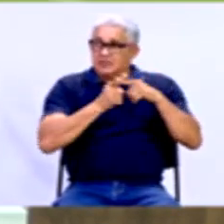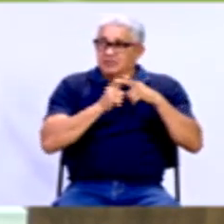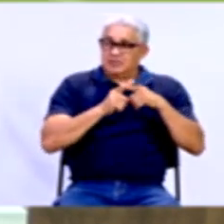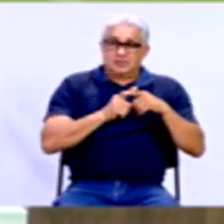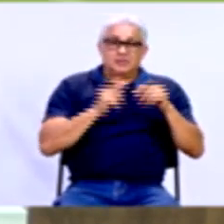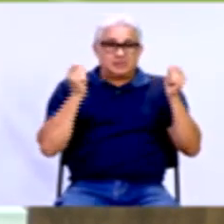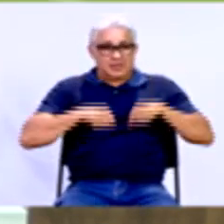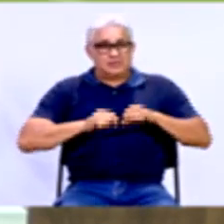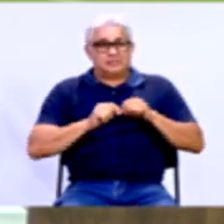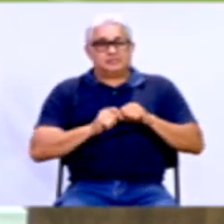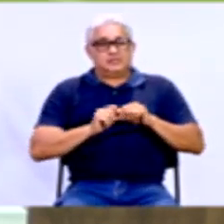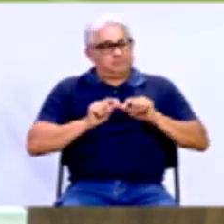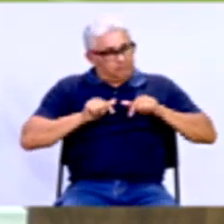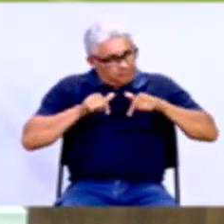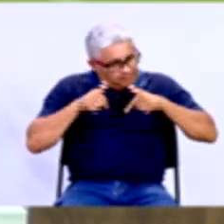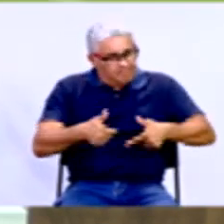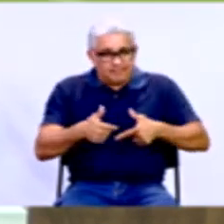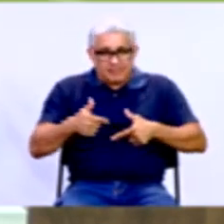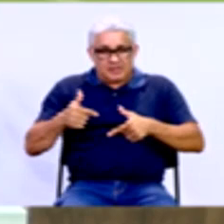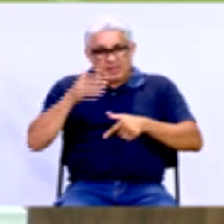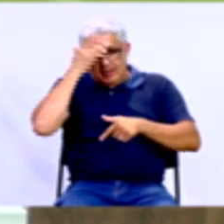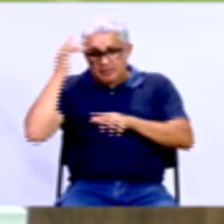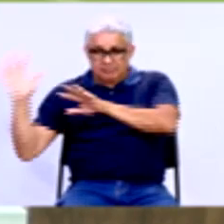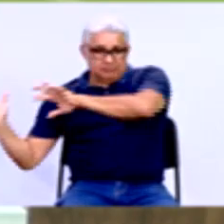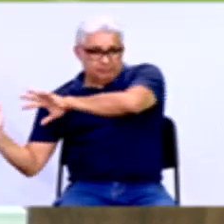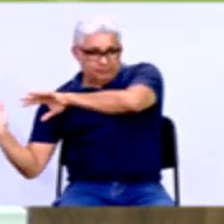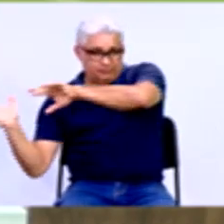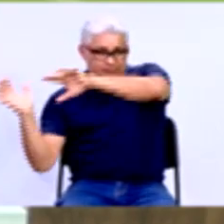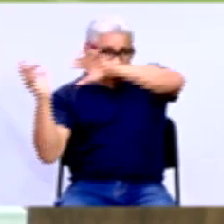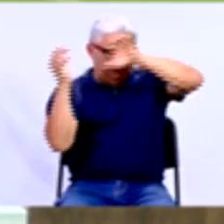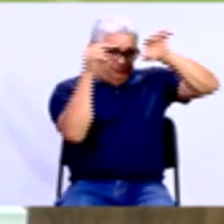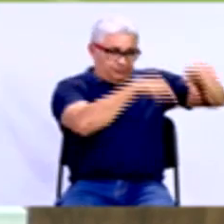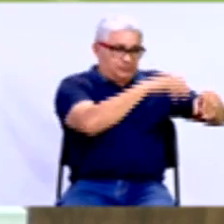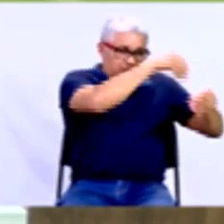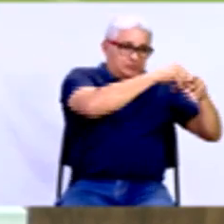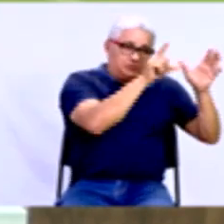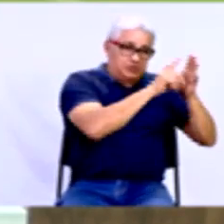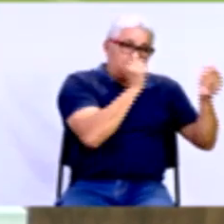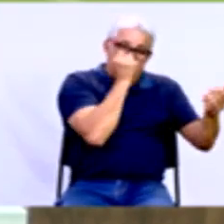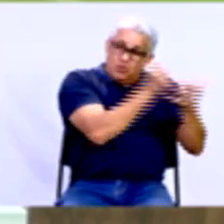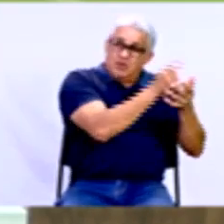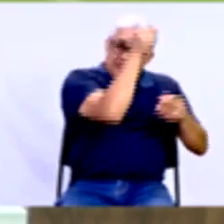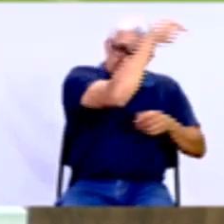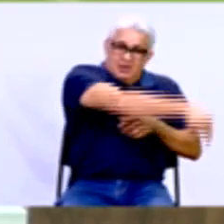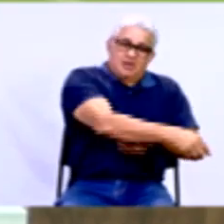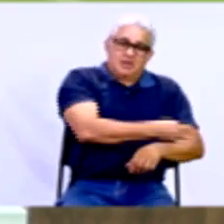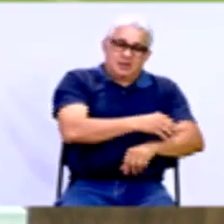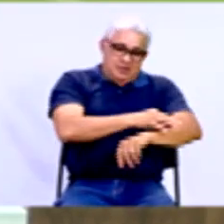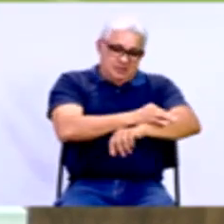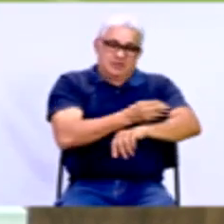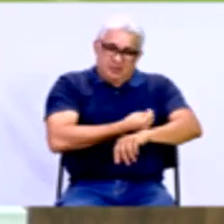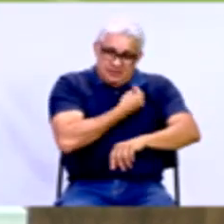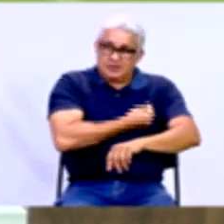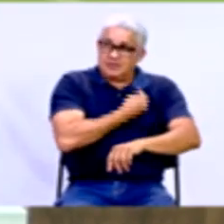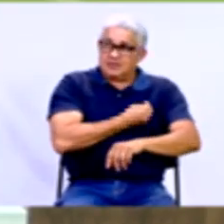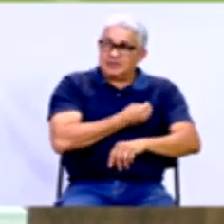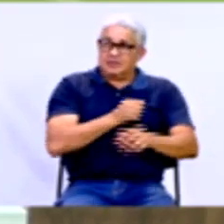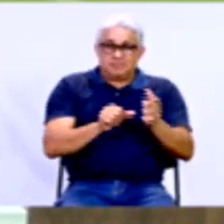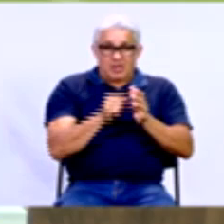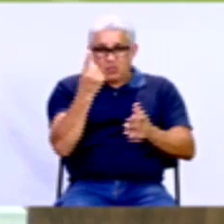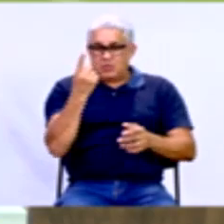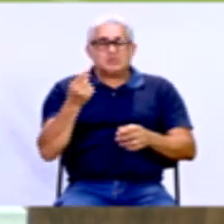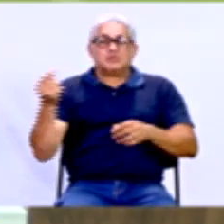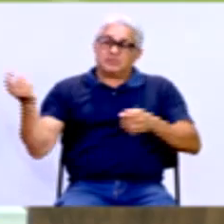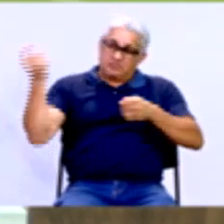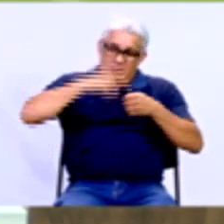você reforce aquele elemento para que venham eles e mais clientes e ele continue vindo, né? Que é o mais importante hoje é que o cliente não venha só uma vez, ele venha e continue voltando à